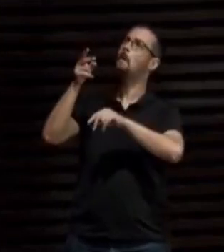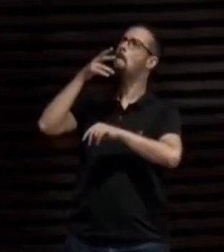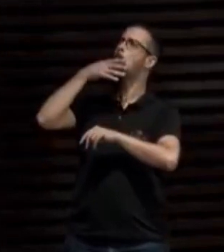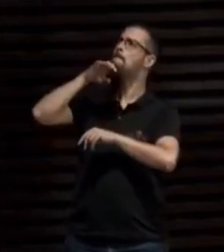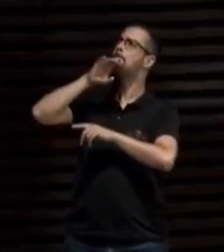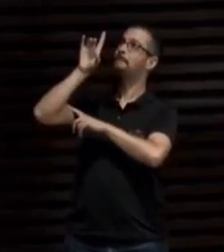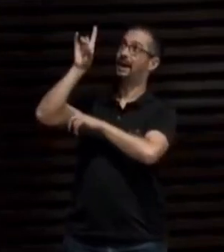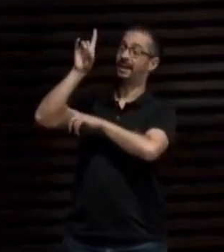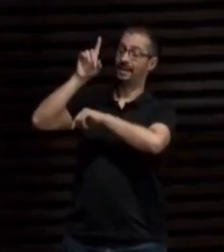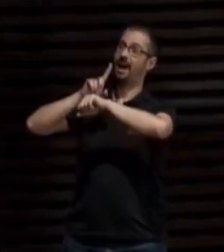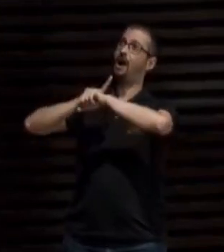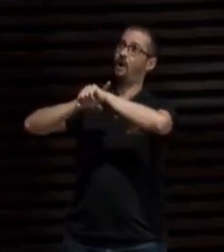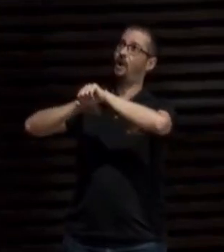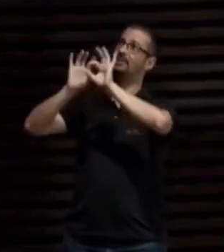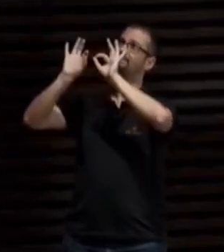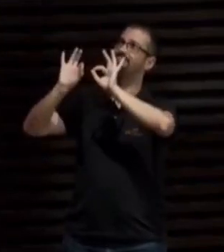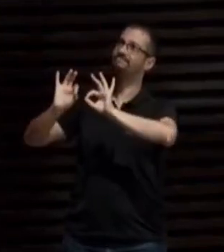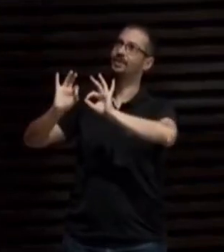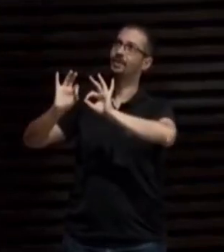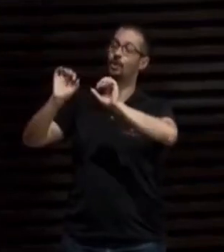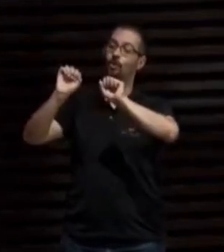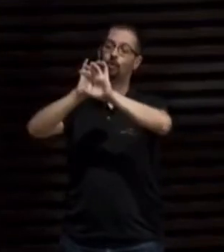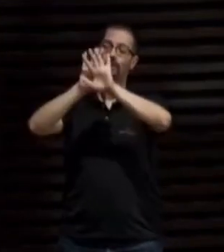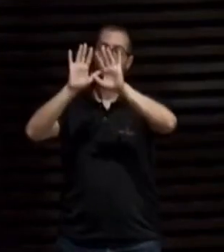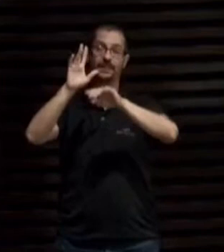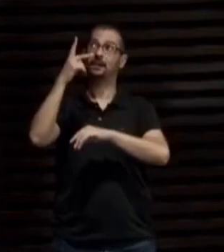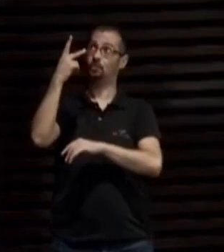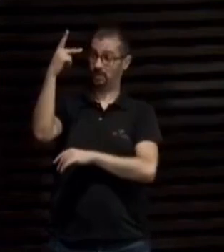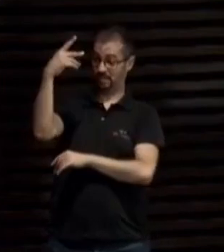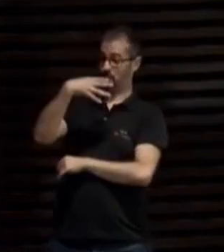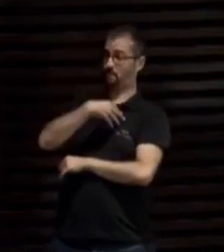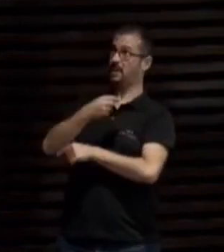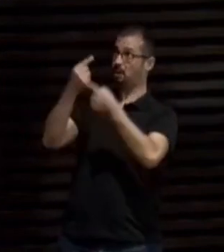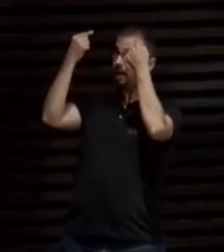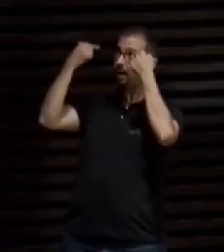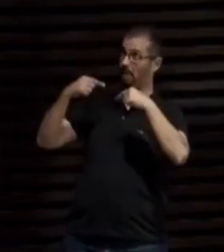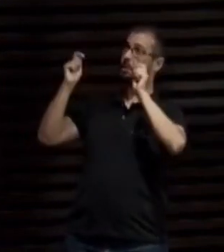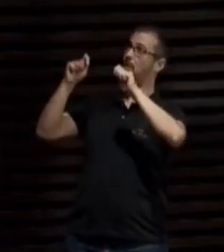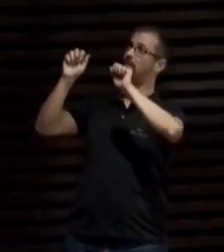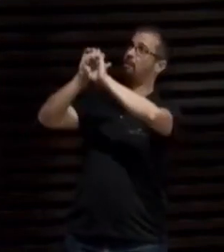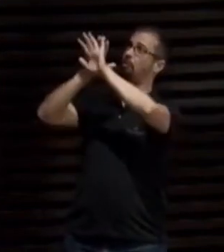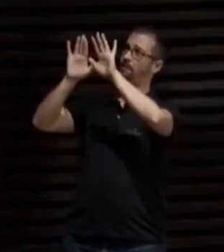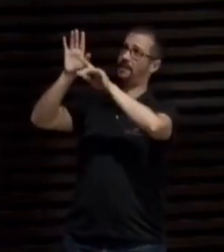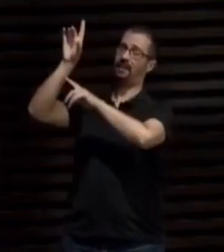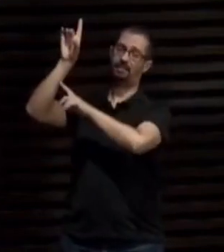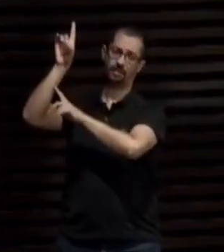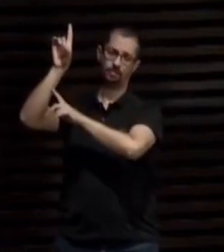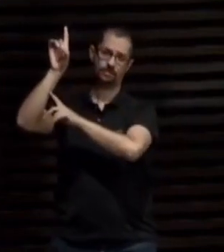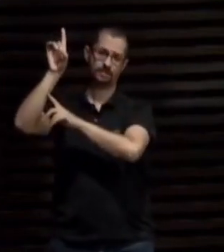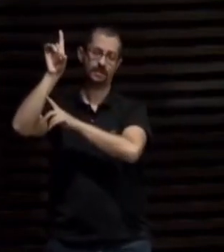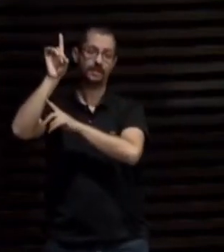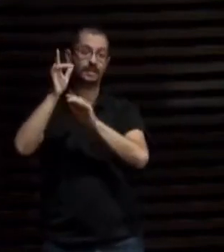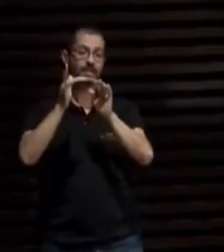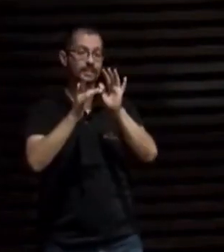hora. Glorifica a teu Filho, para que o Filho te glorifique a ti. Assim como lhe conferiste